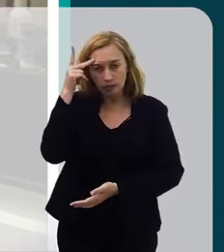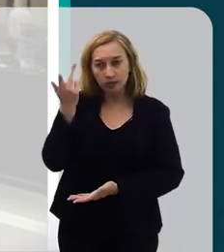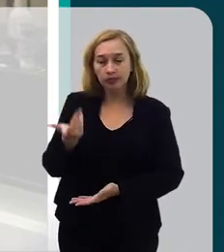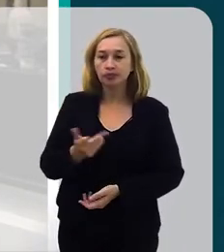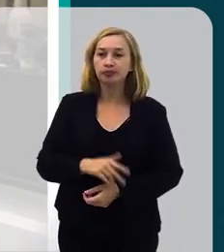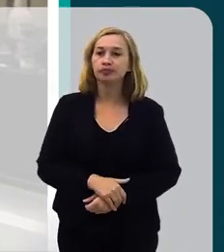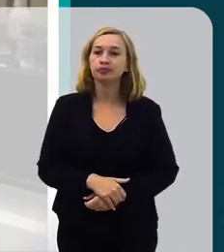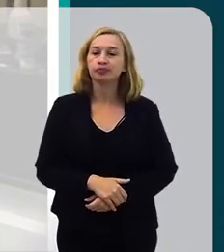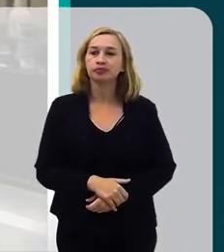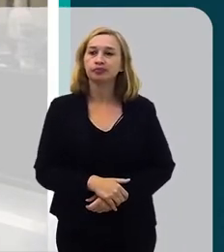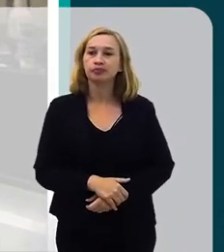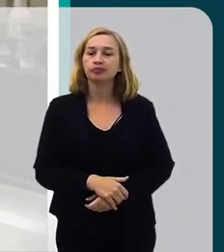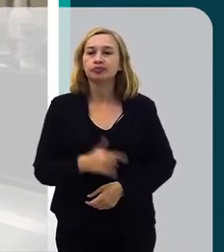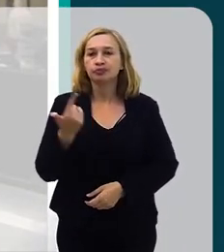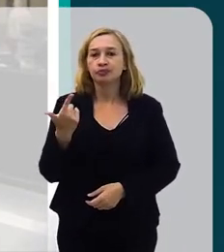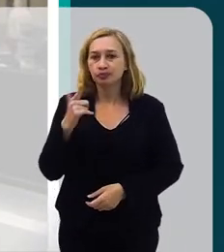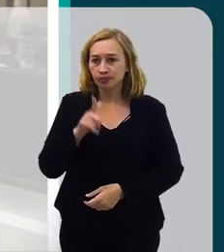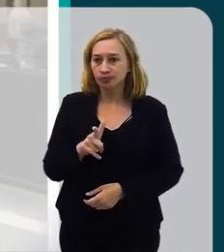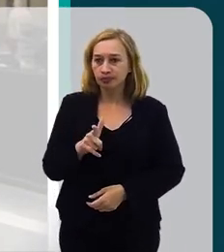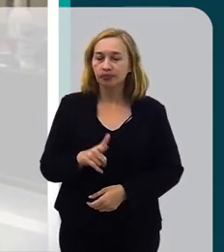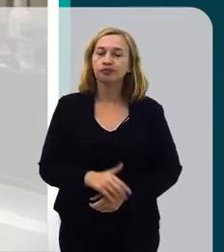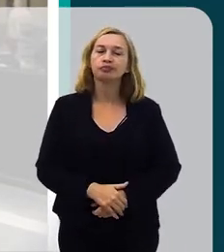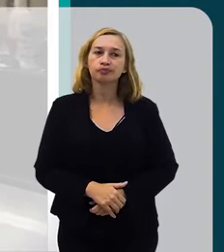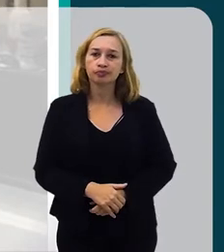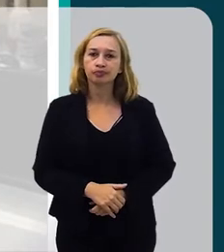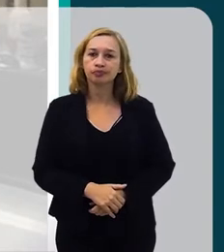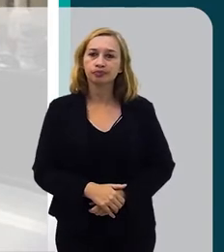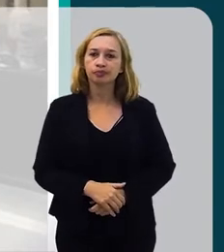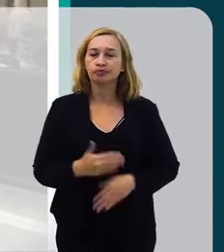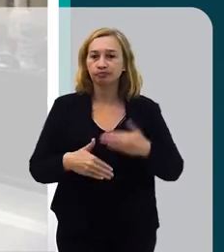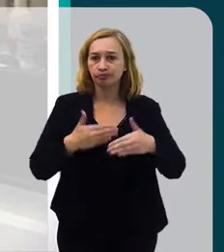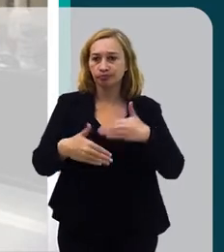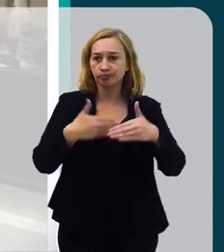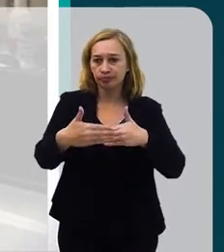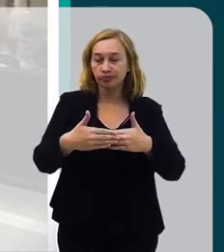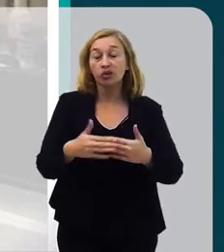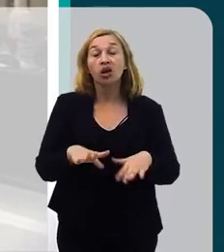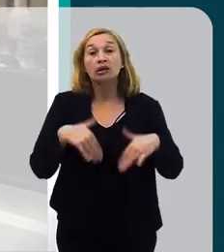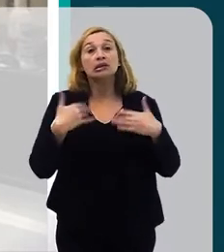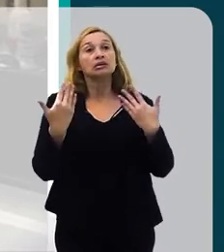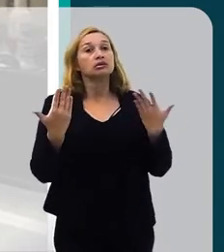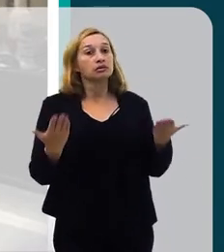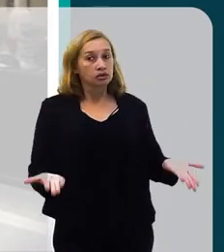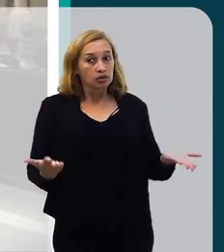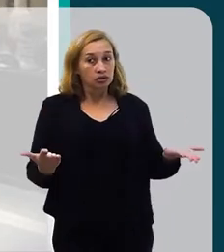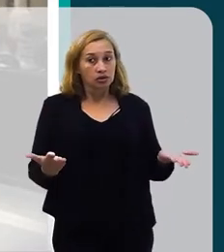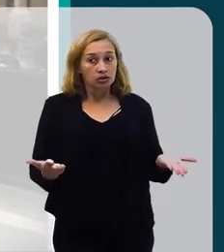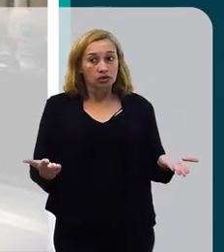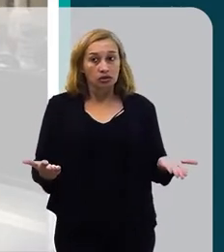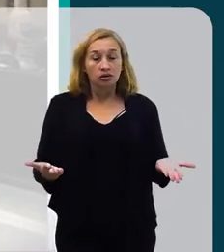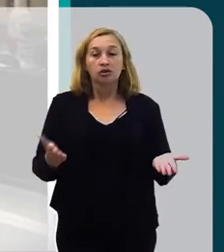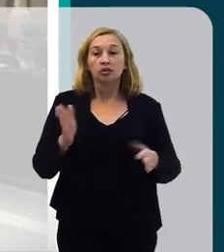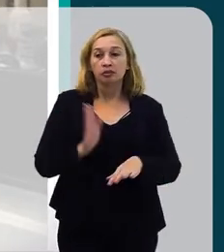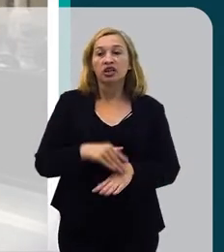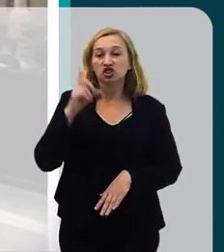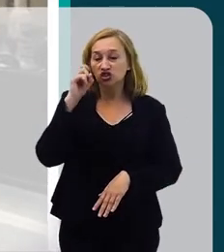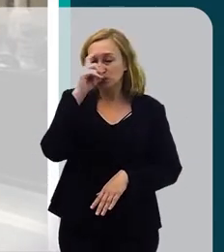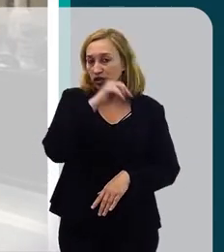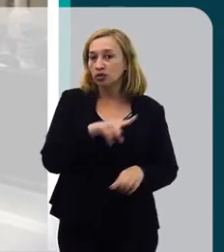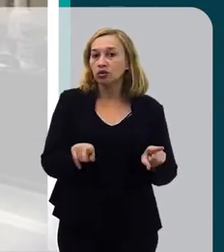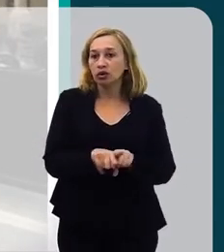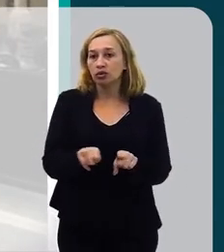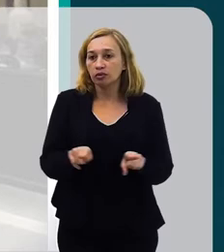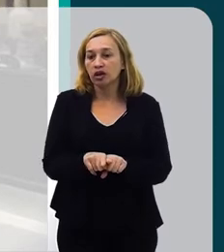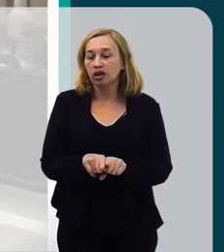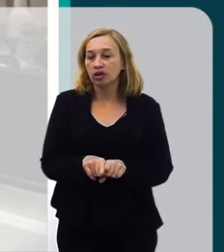trans, né, transgêneros, consigam a gratuidade nesse processo. Então, fica até